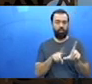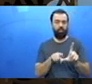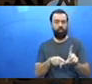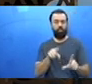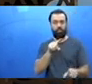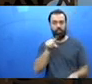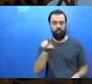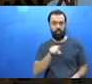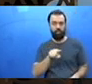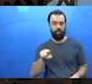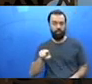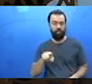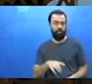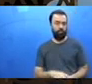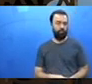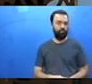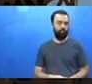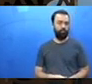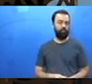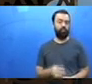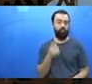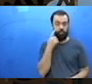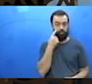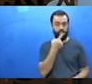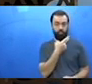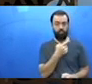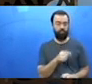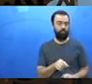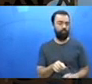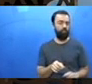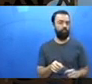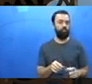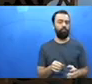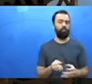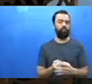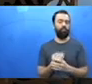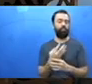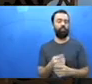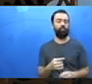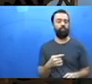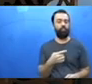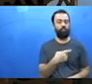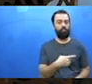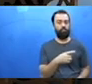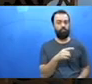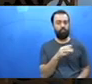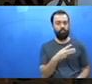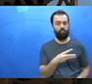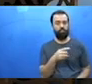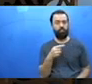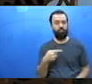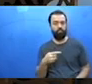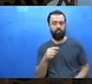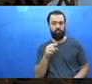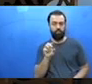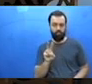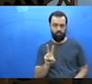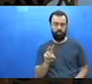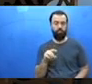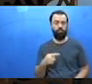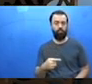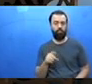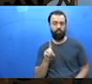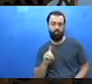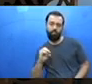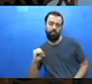letra Z, tá? Aí, olha lá, gente, aqui aparece, ó, -3, -2, -10,